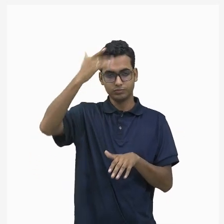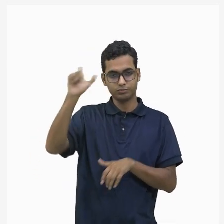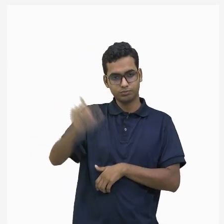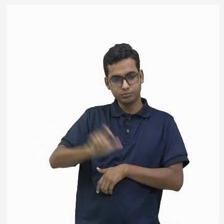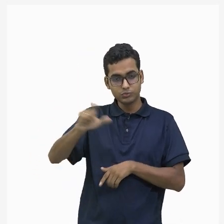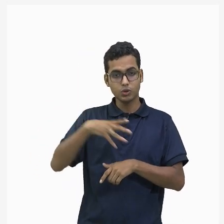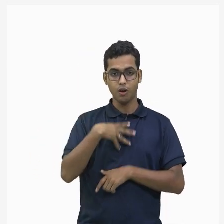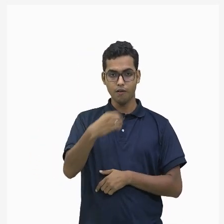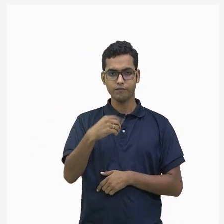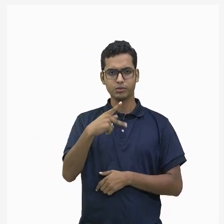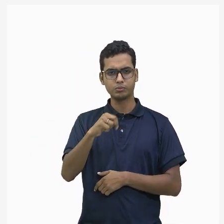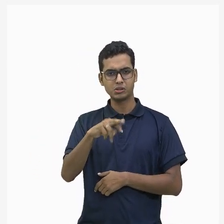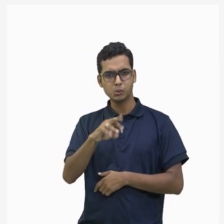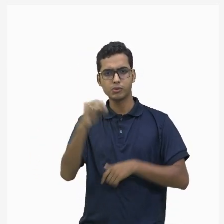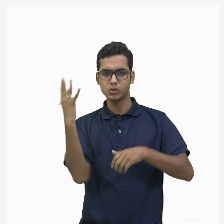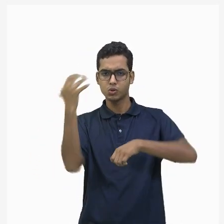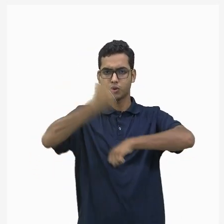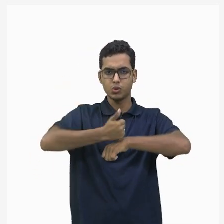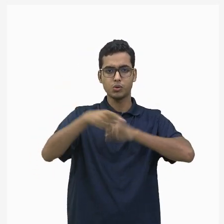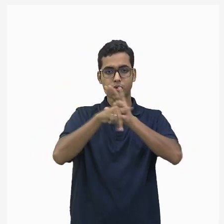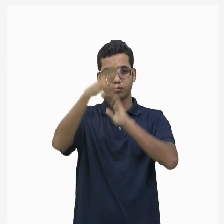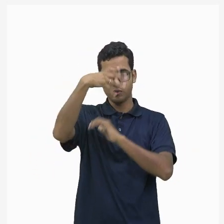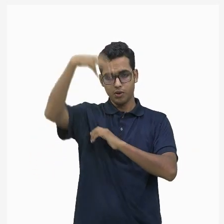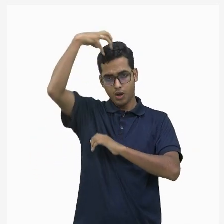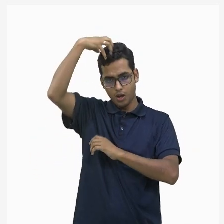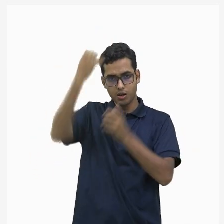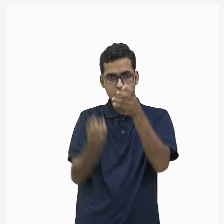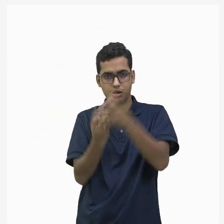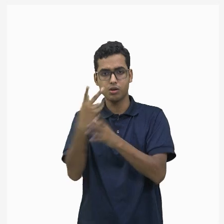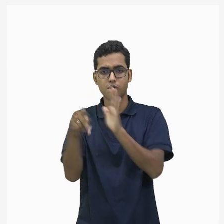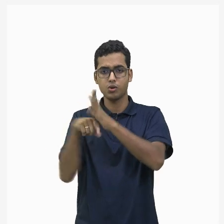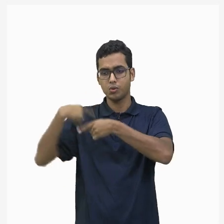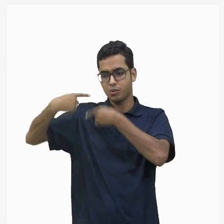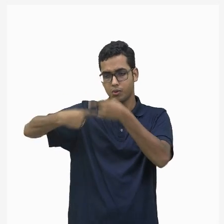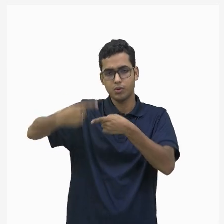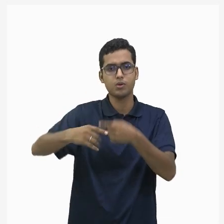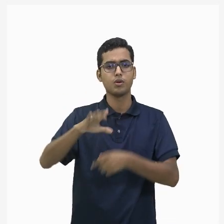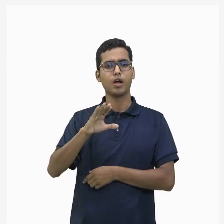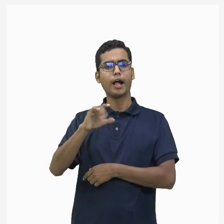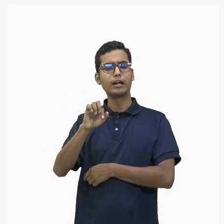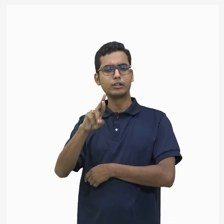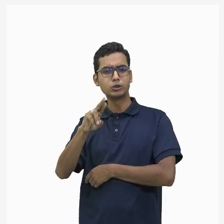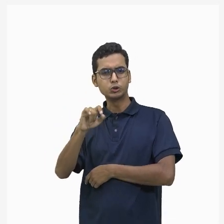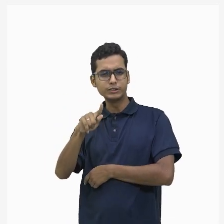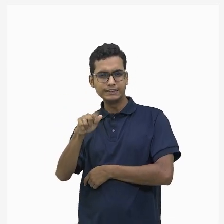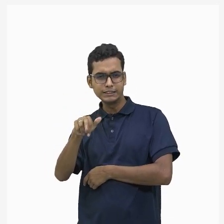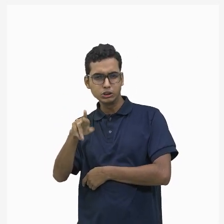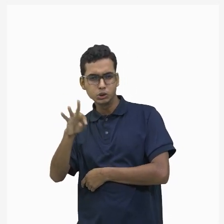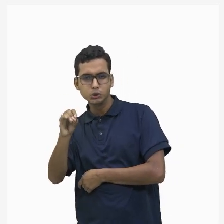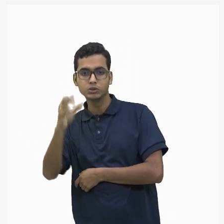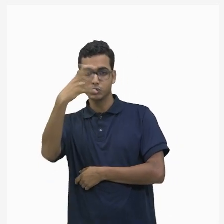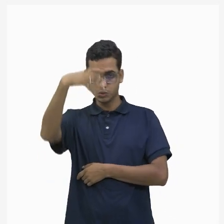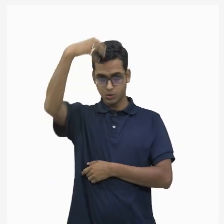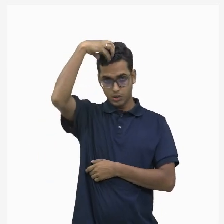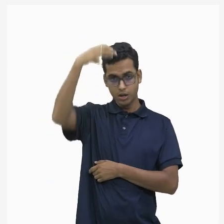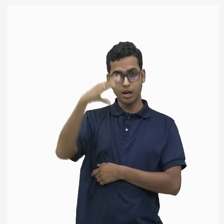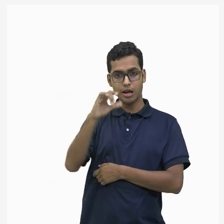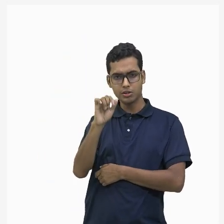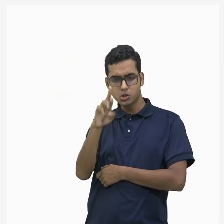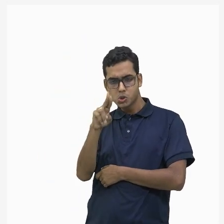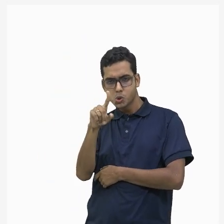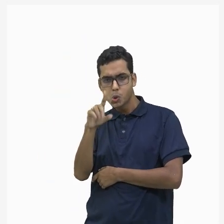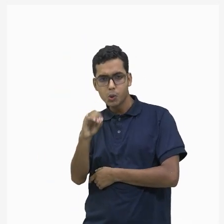do reino, originando a dinastia carolíngia. Foi sob o reinado de Carlos Magno que a dinastia atingiu o